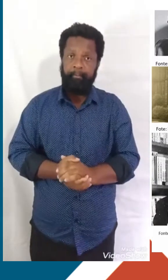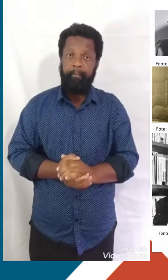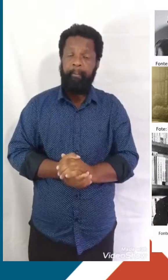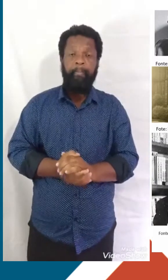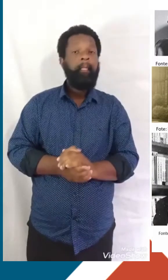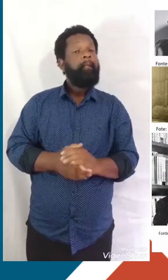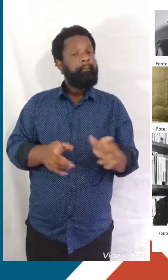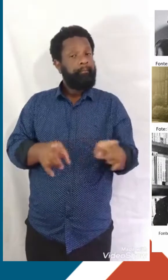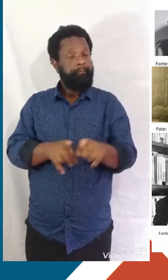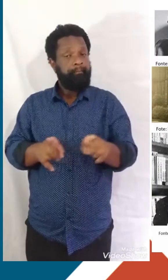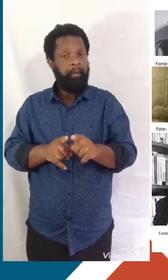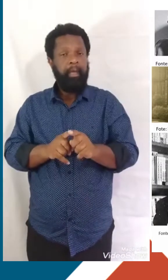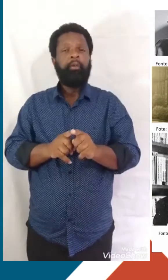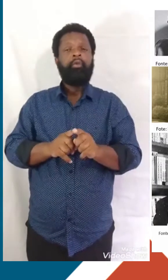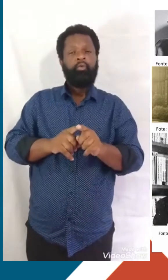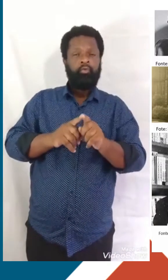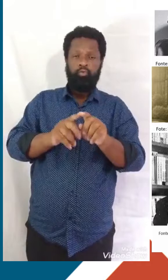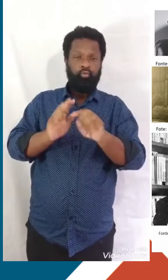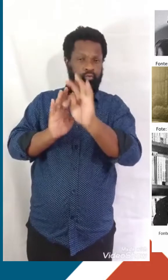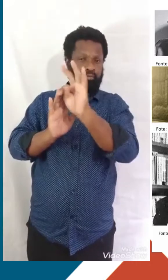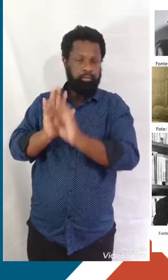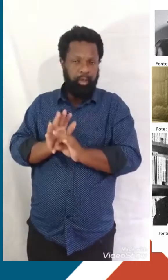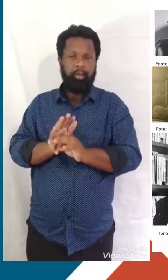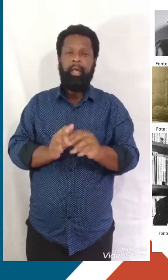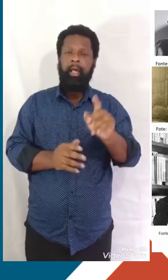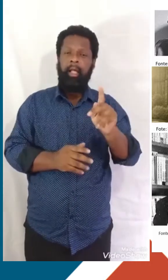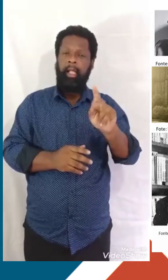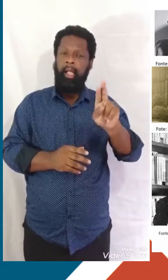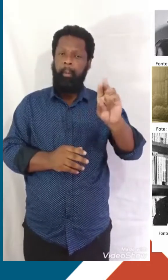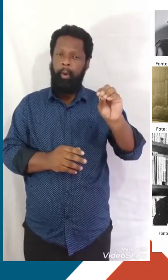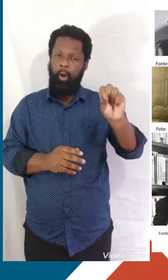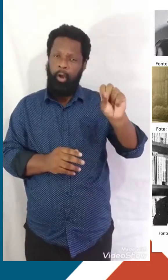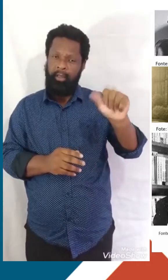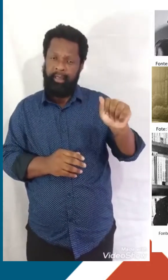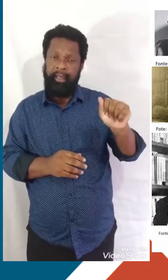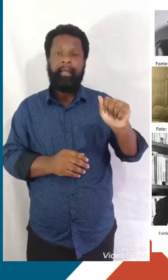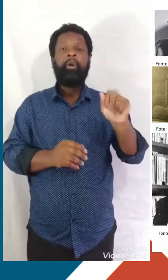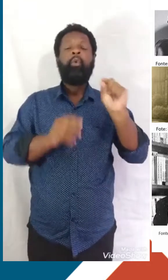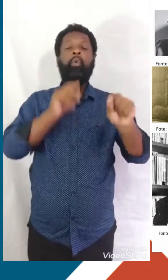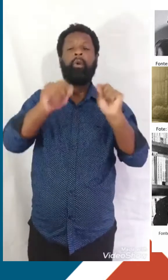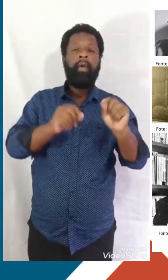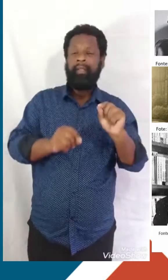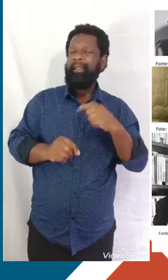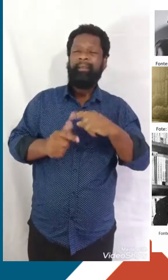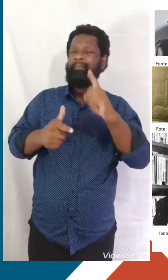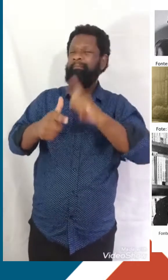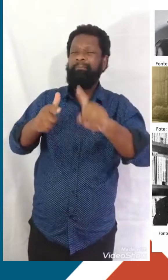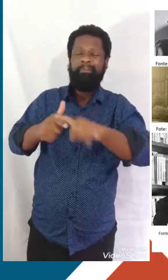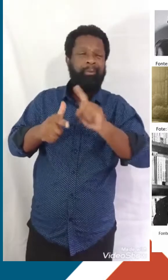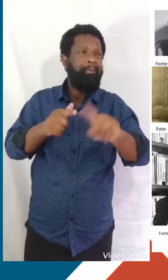As narrativas da prosa pós-modernista exploram temas como problemas do